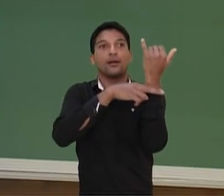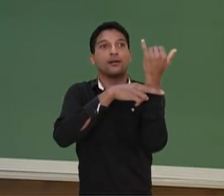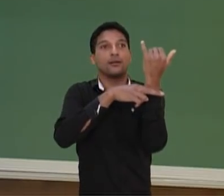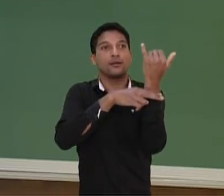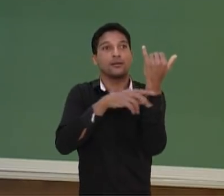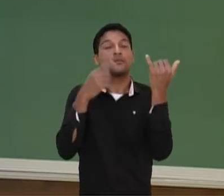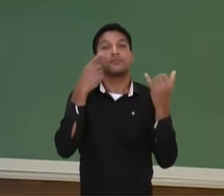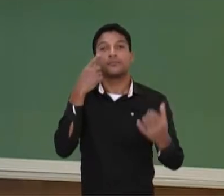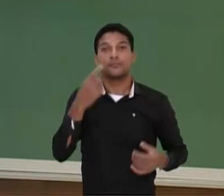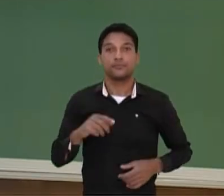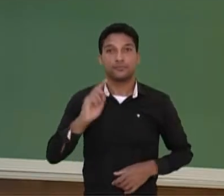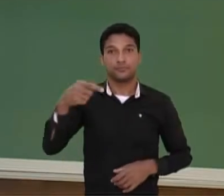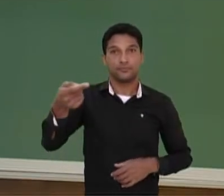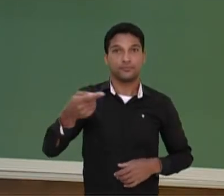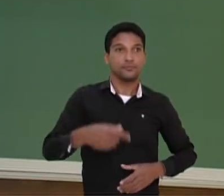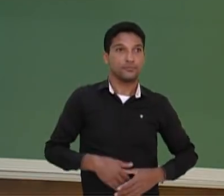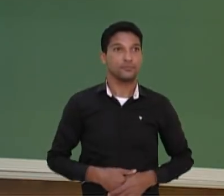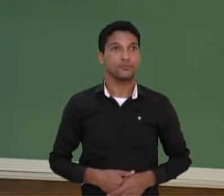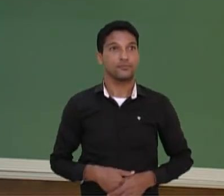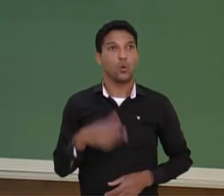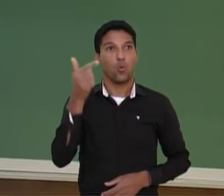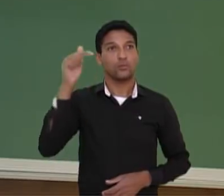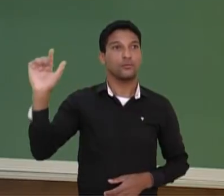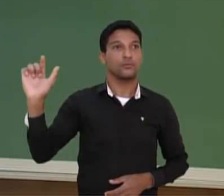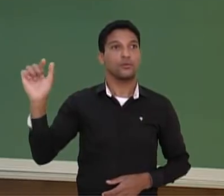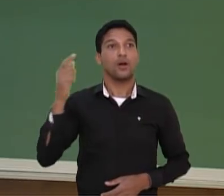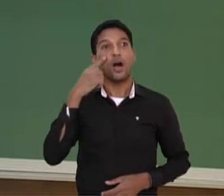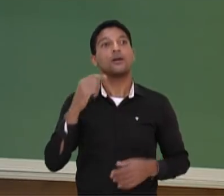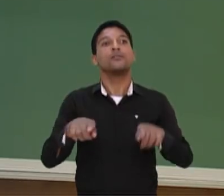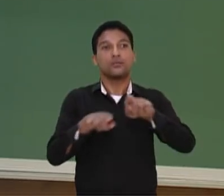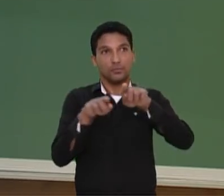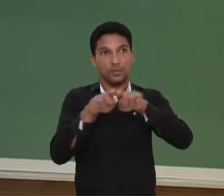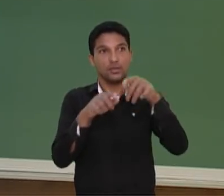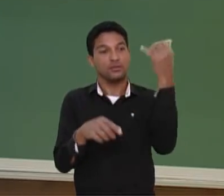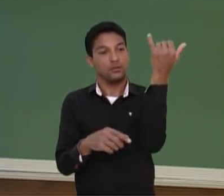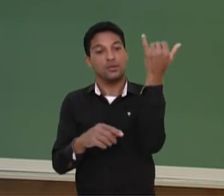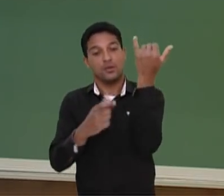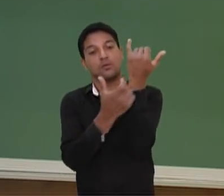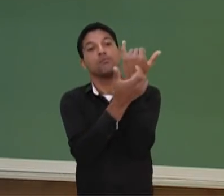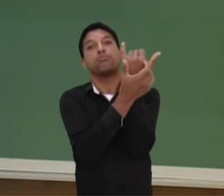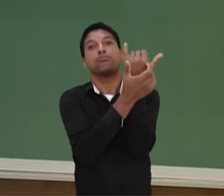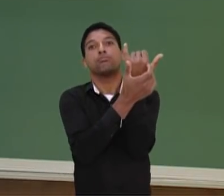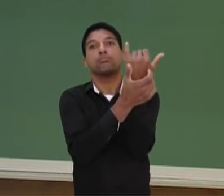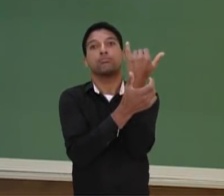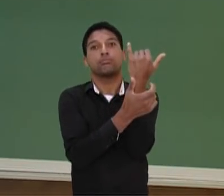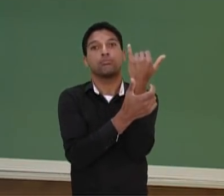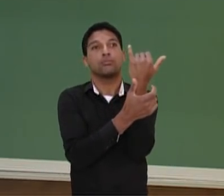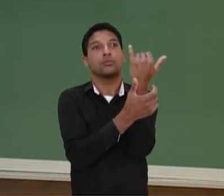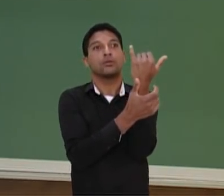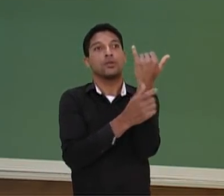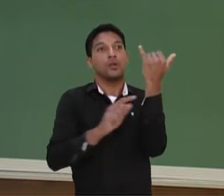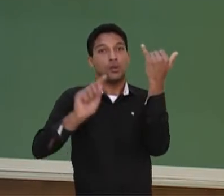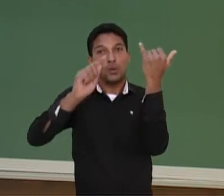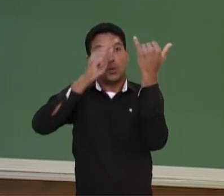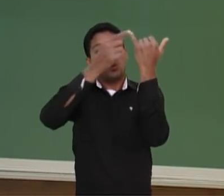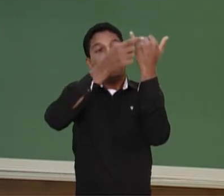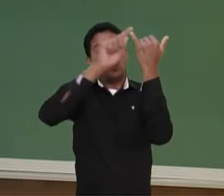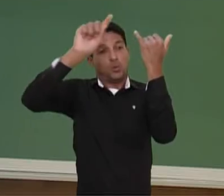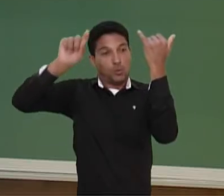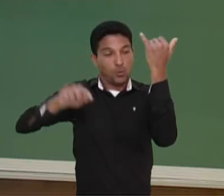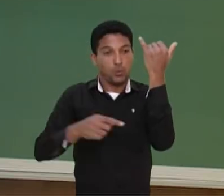Vamos ver a próxima. Essa parábola aqui, também com cavidade voltada para cima, interceptou o eixo